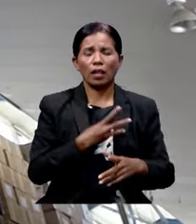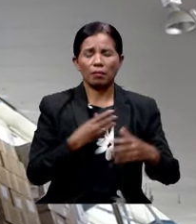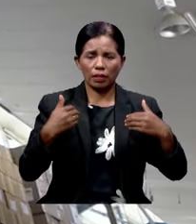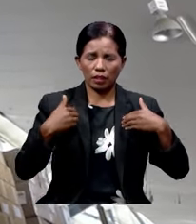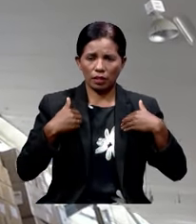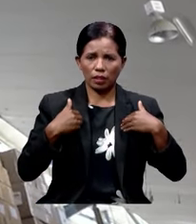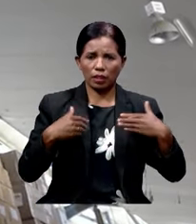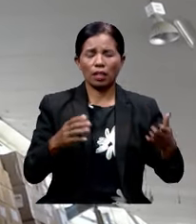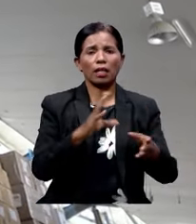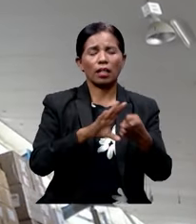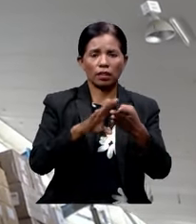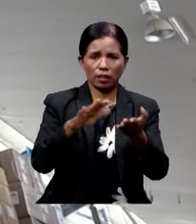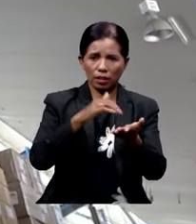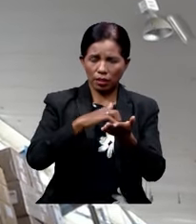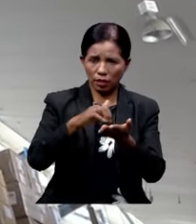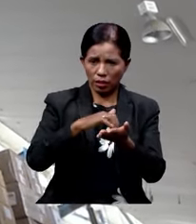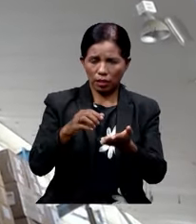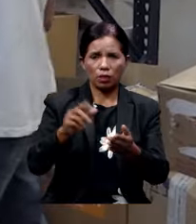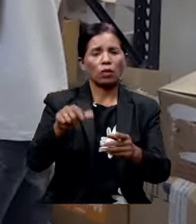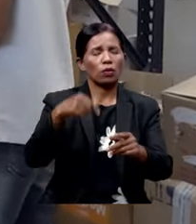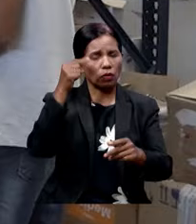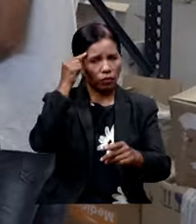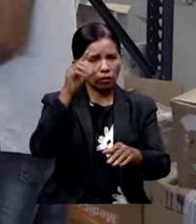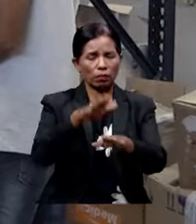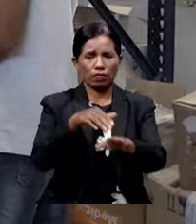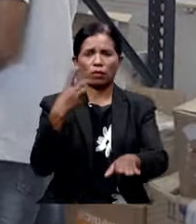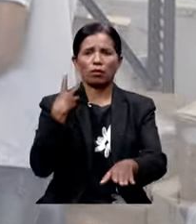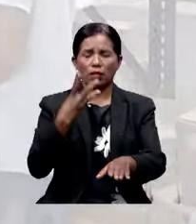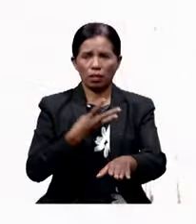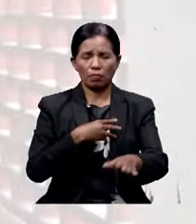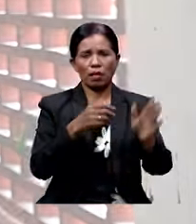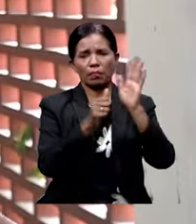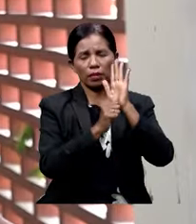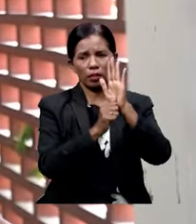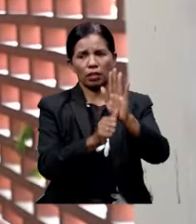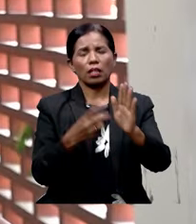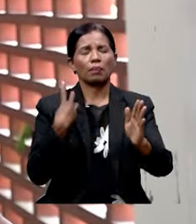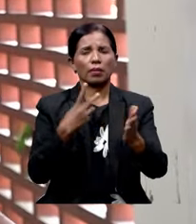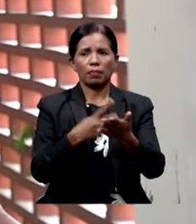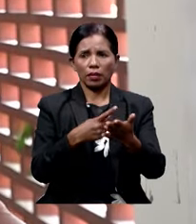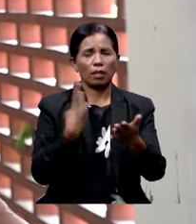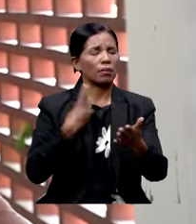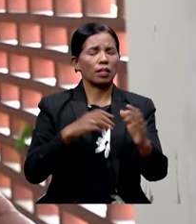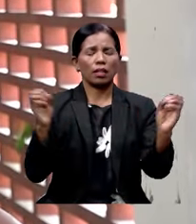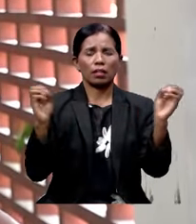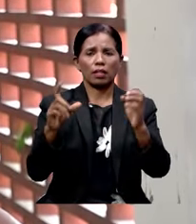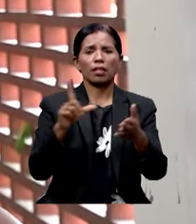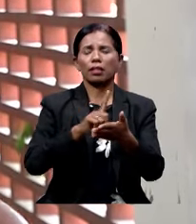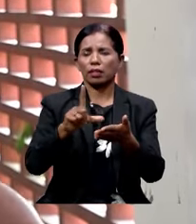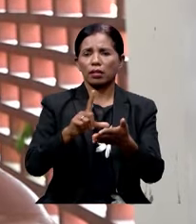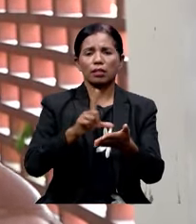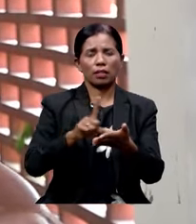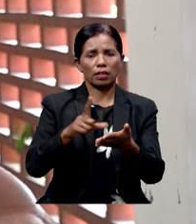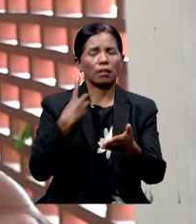ami pronto, ami bele, governo convida ami o diba apresenta a minha proposta. Se a minha licença, eu vou ser. A